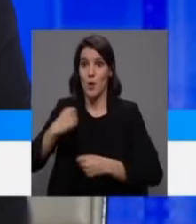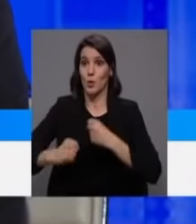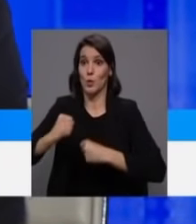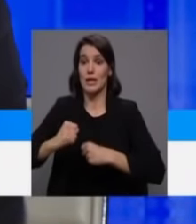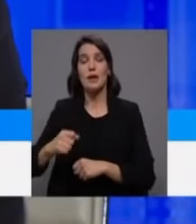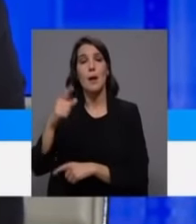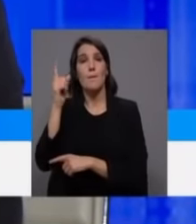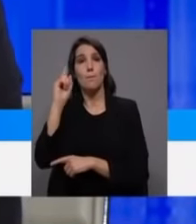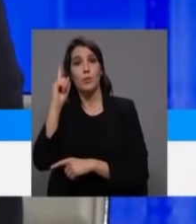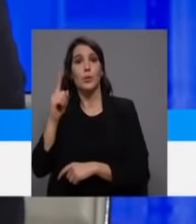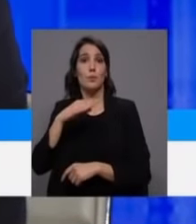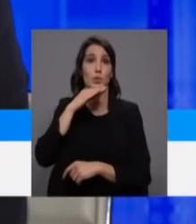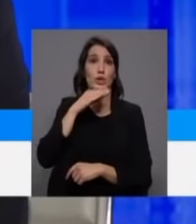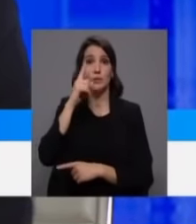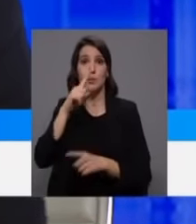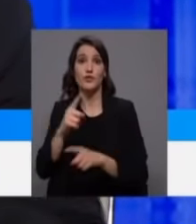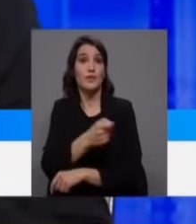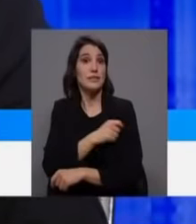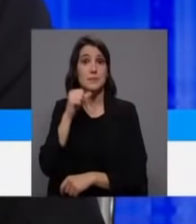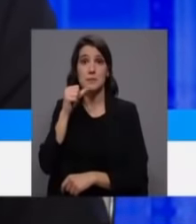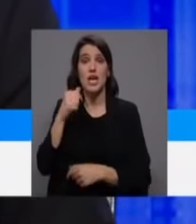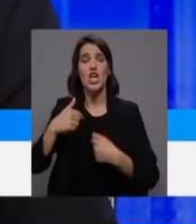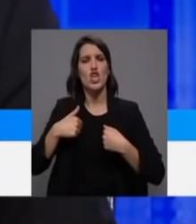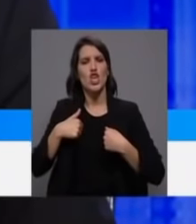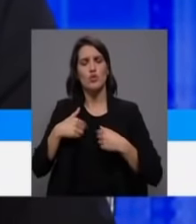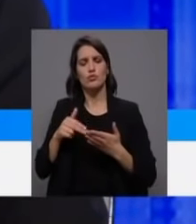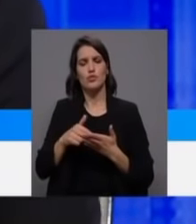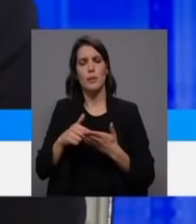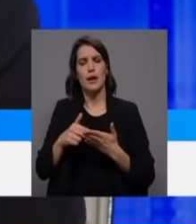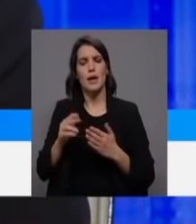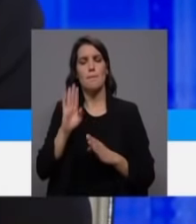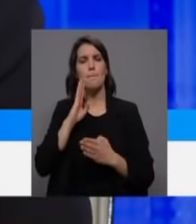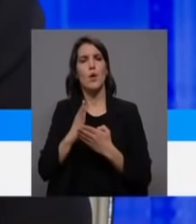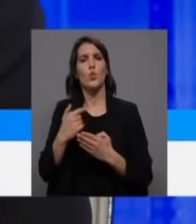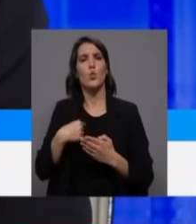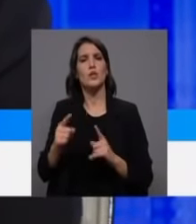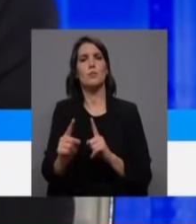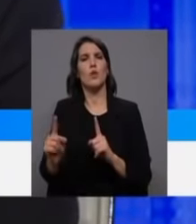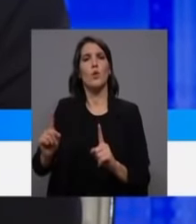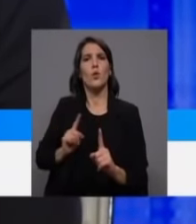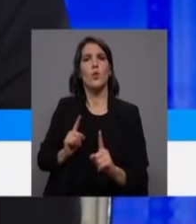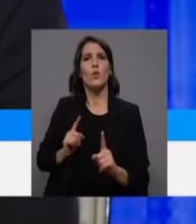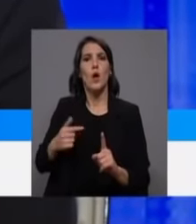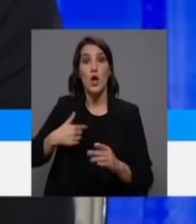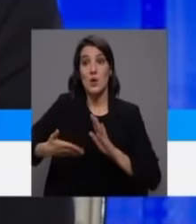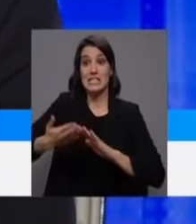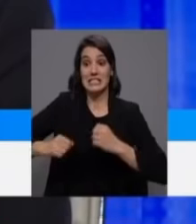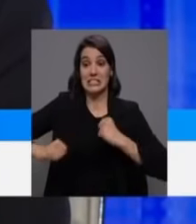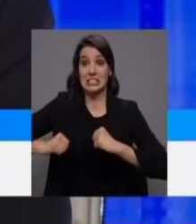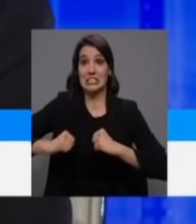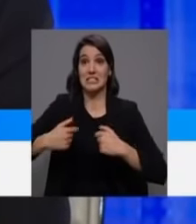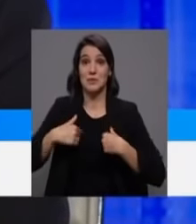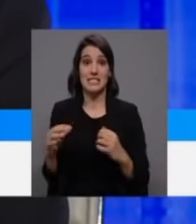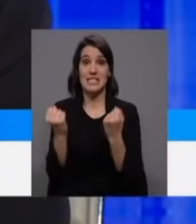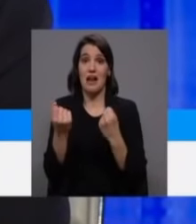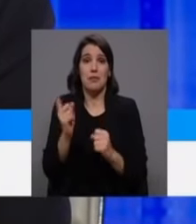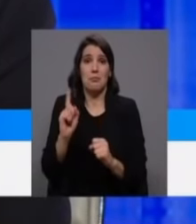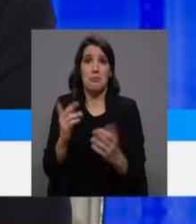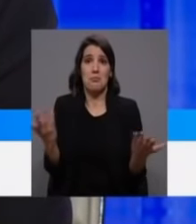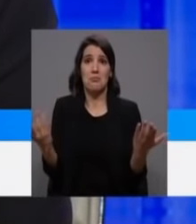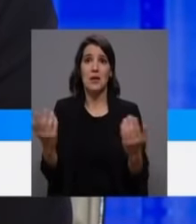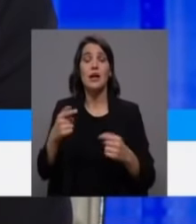bombeiros professores ainda não estavam assinados eu deixei ficar para trás eu não fui a correr tomar uma vacina né então vamos lá de cima e vai saber assim